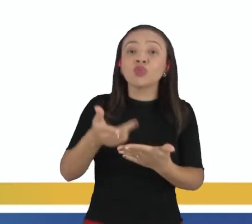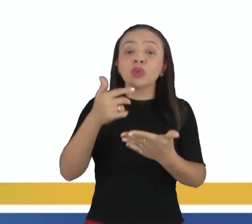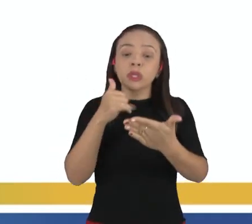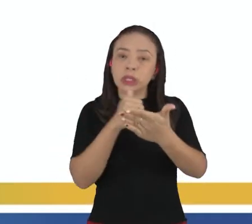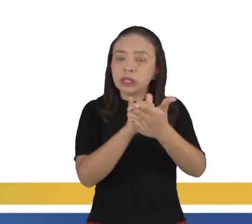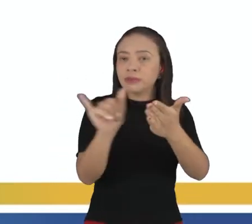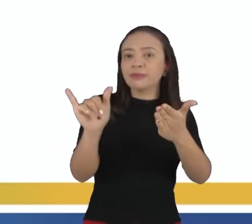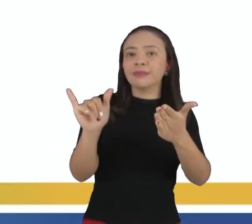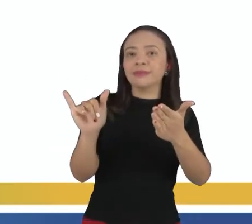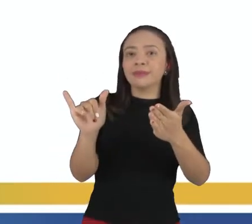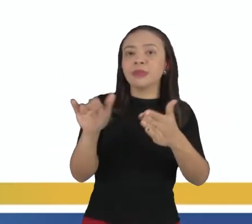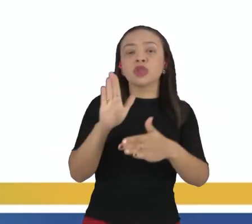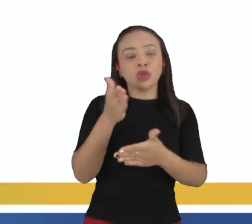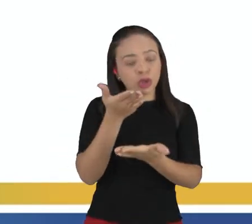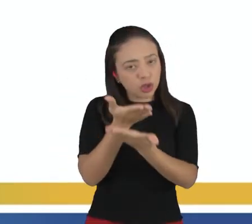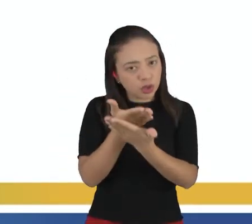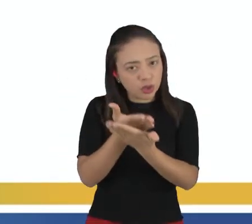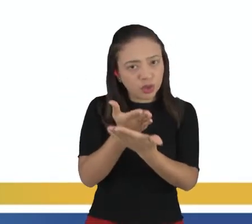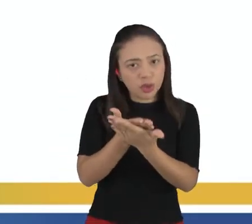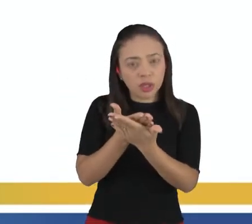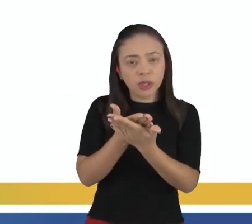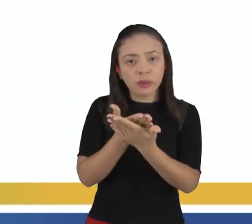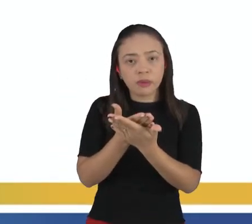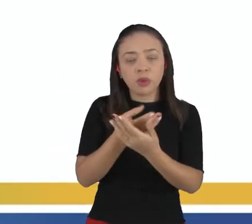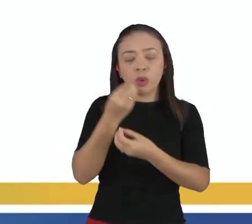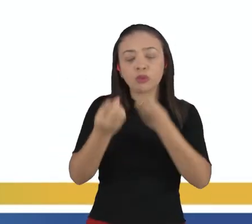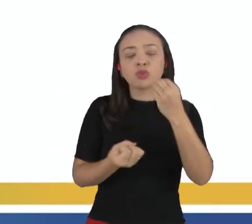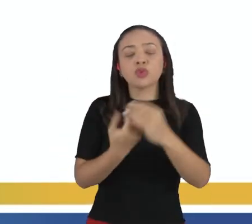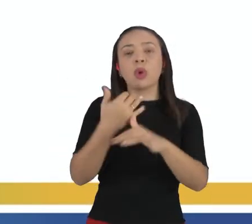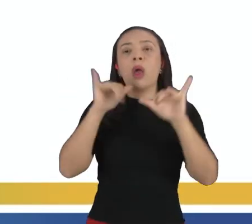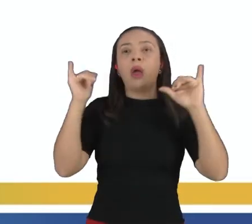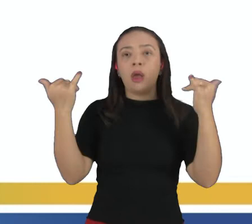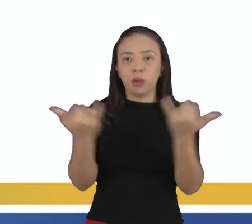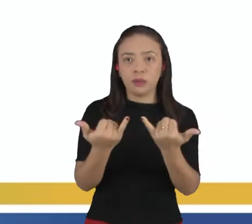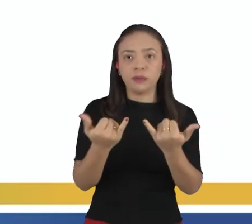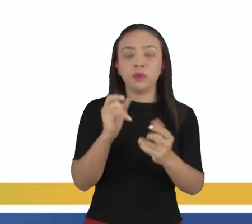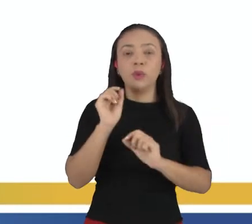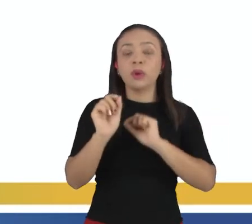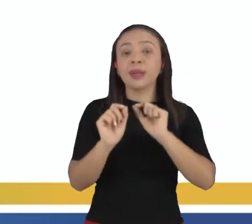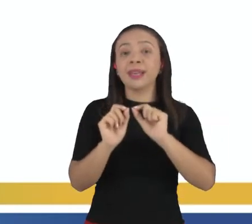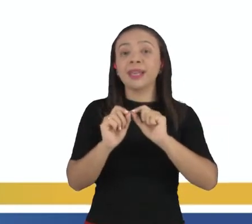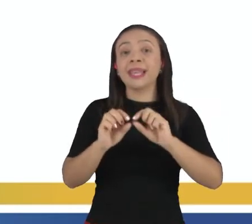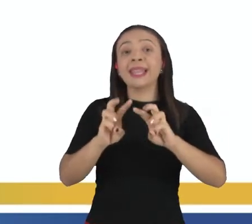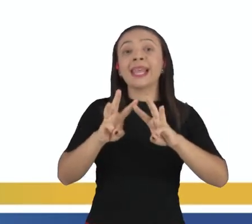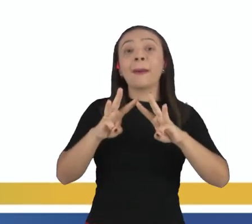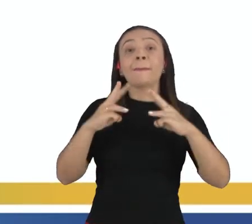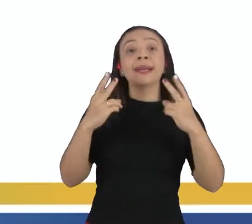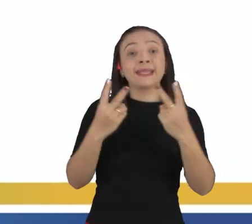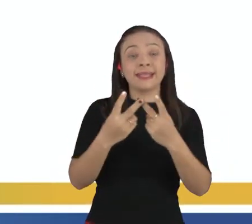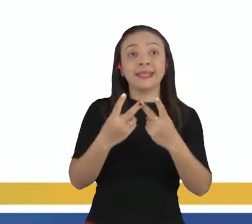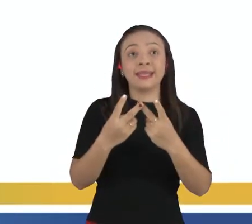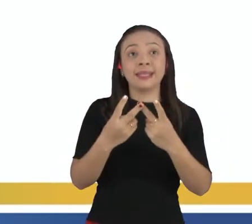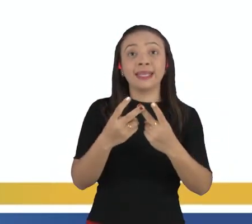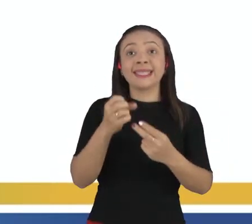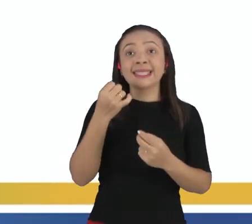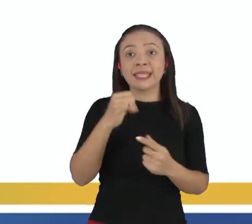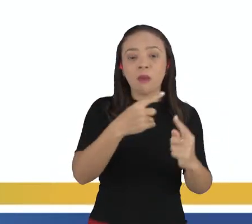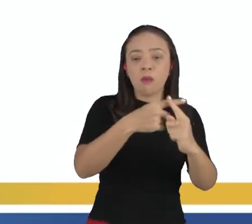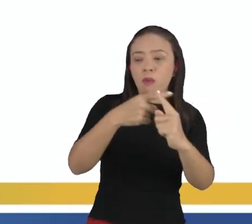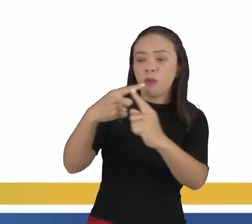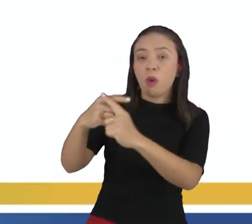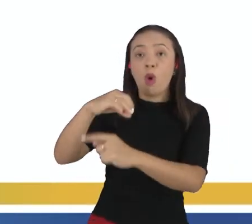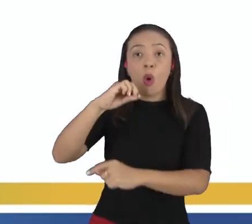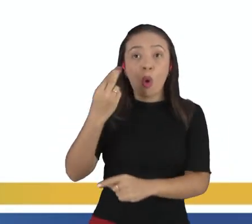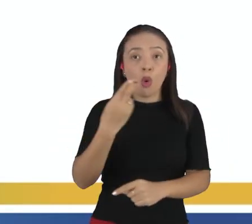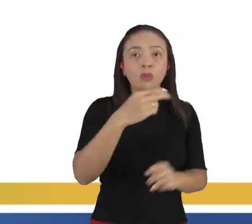estudo da natureza da matéria, da elétrica da matéria, que cargas iguais se repelem. E a maioria